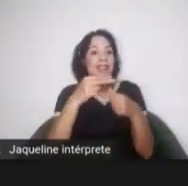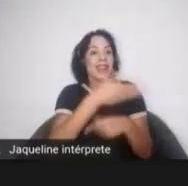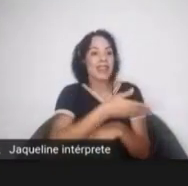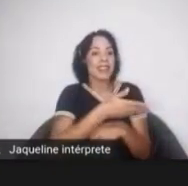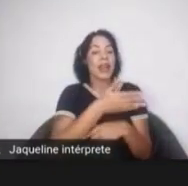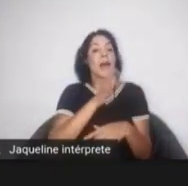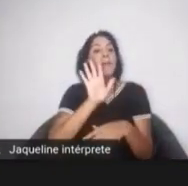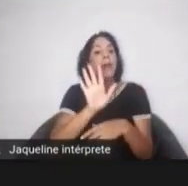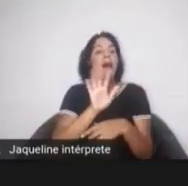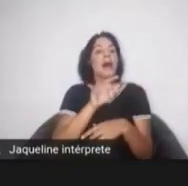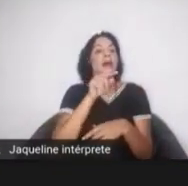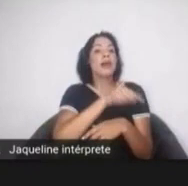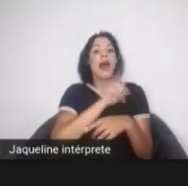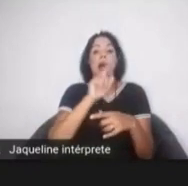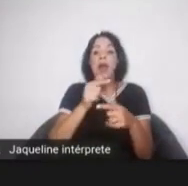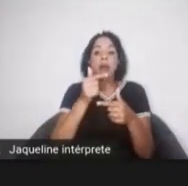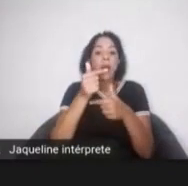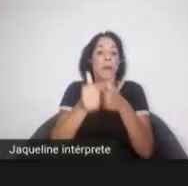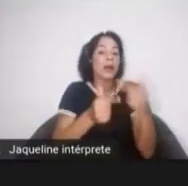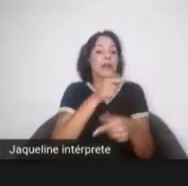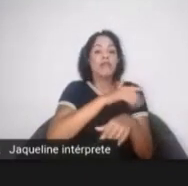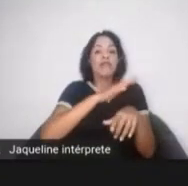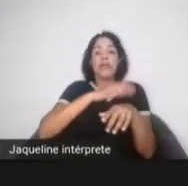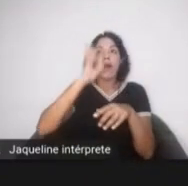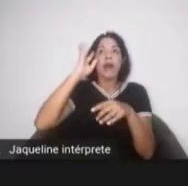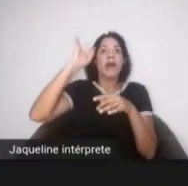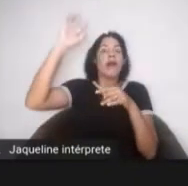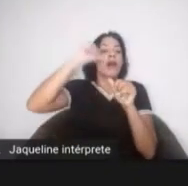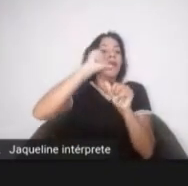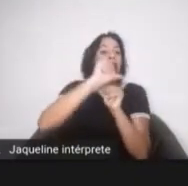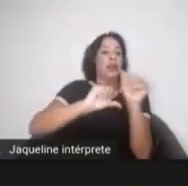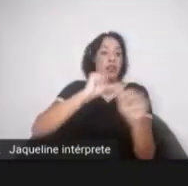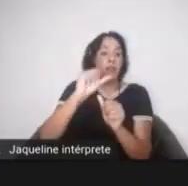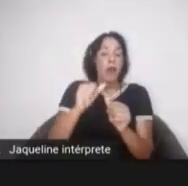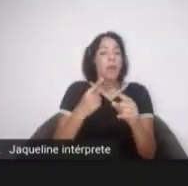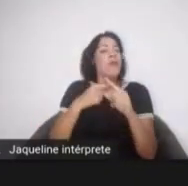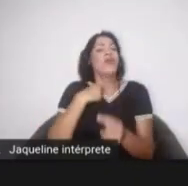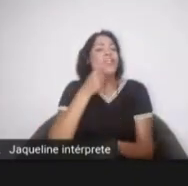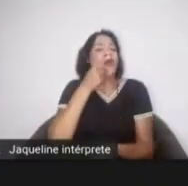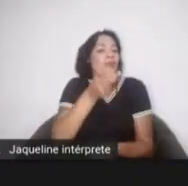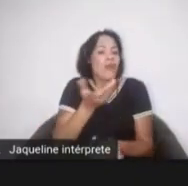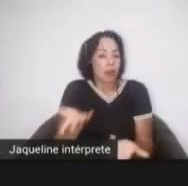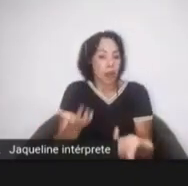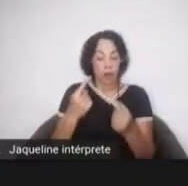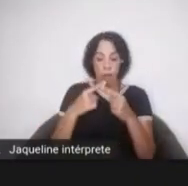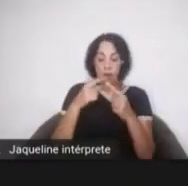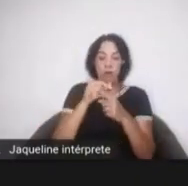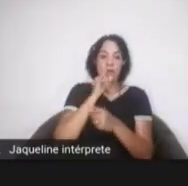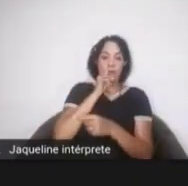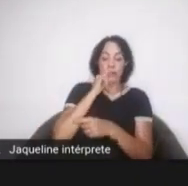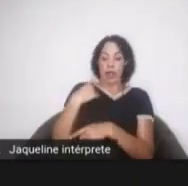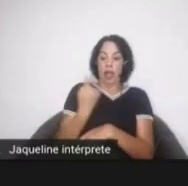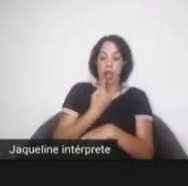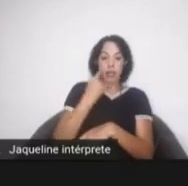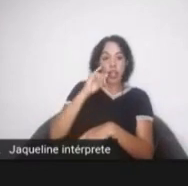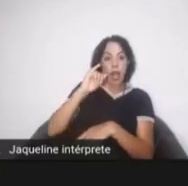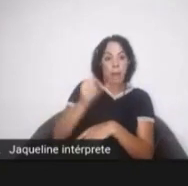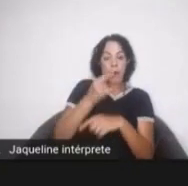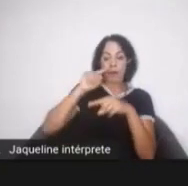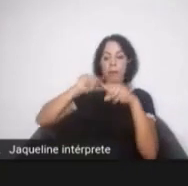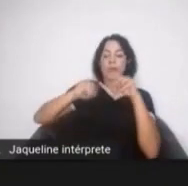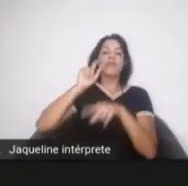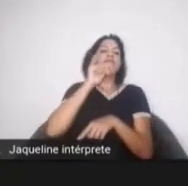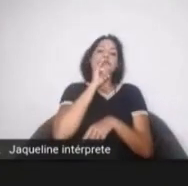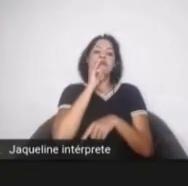por quê? Porque quando nós aproveitamos, por exemplo, materiais de encarte de